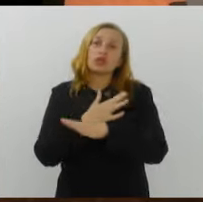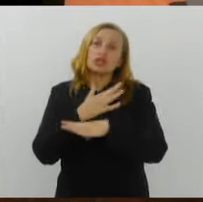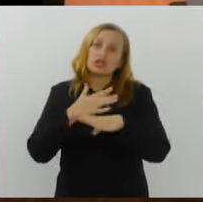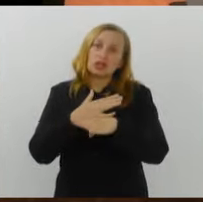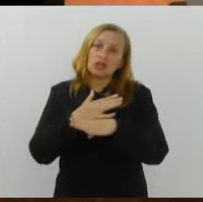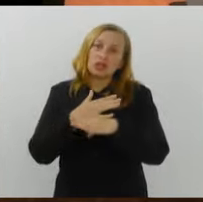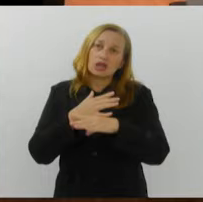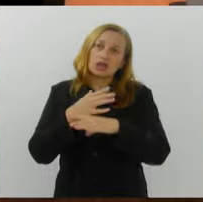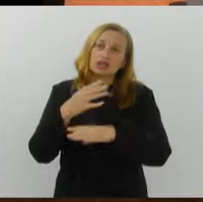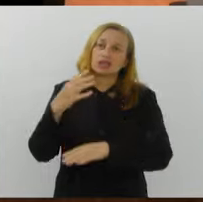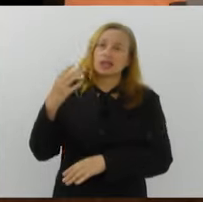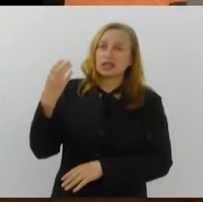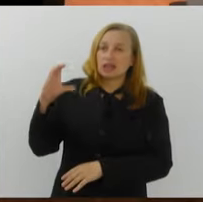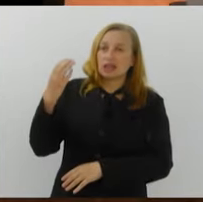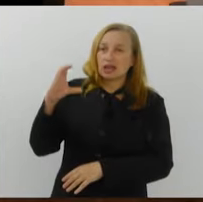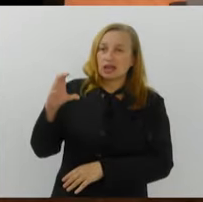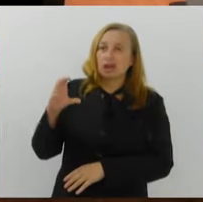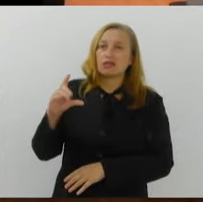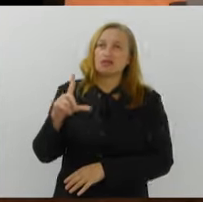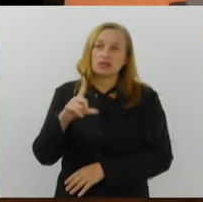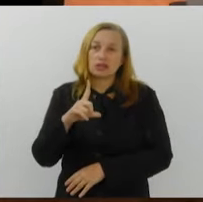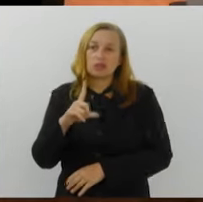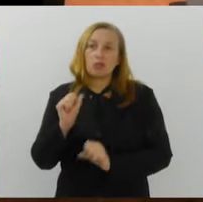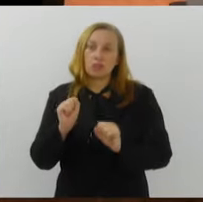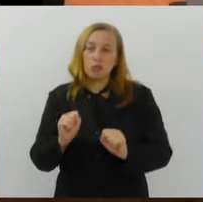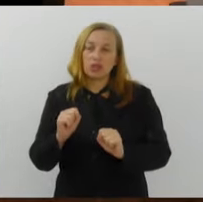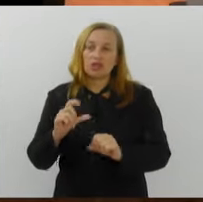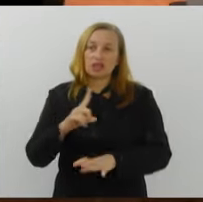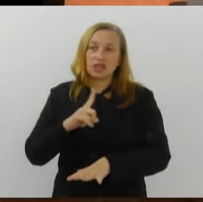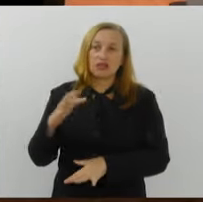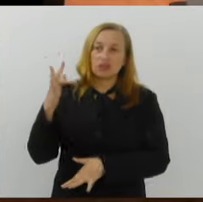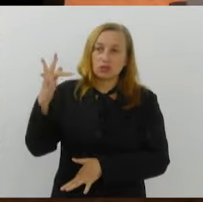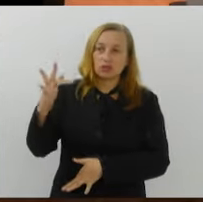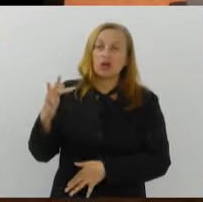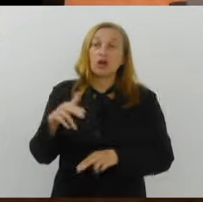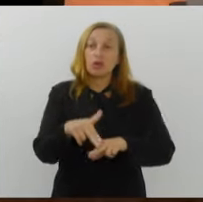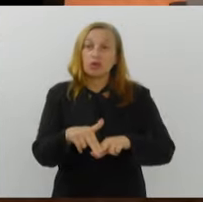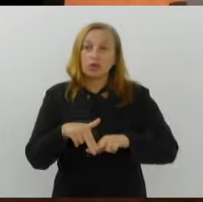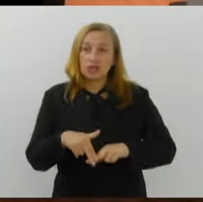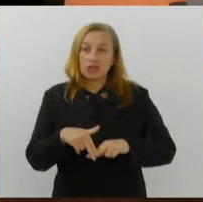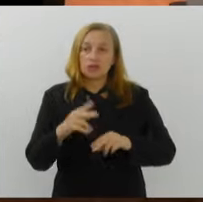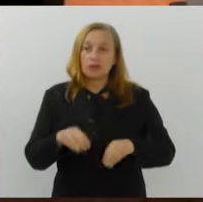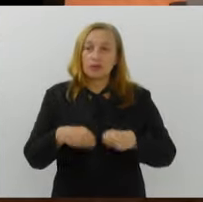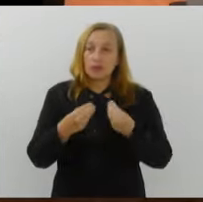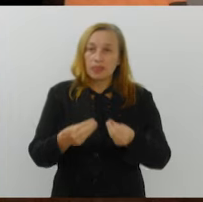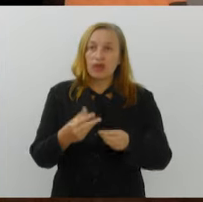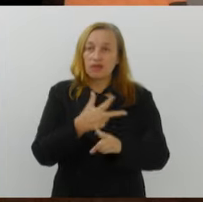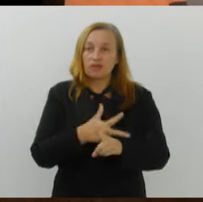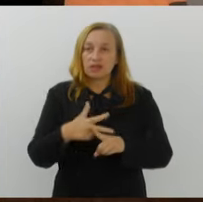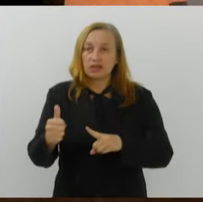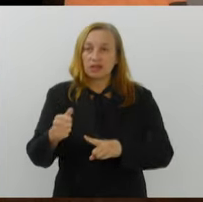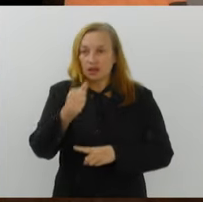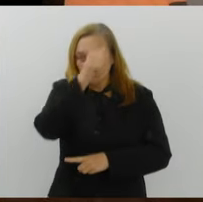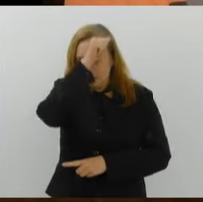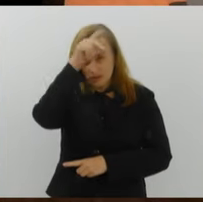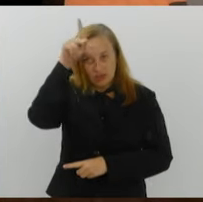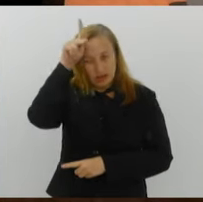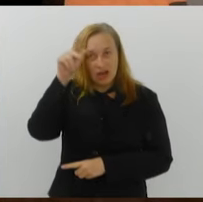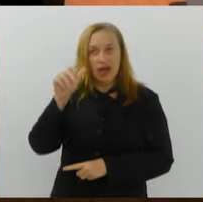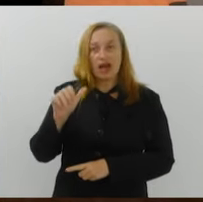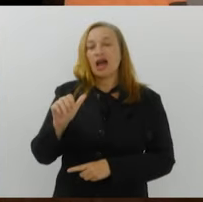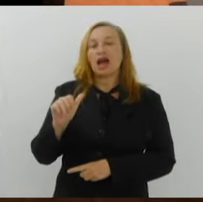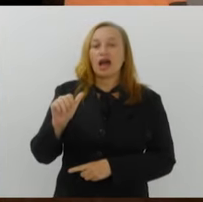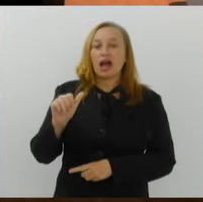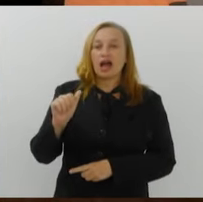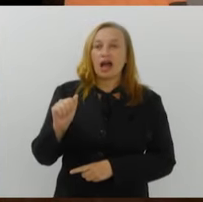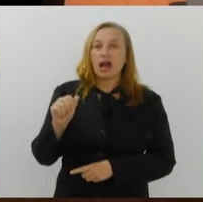isso que Niterói, ao longo desses últimos 12 anos, de forma consagrada, deu a vitória ao prefeito Axel Grael no primeiro turno.